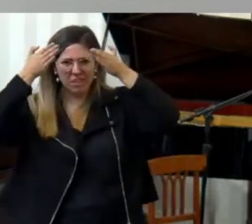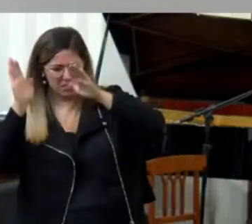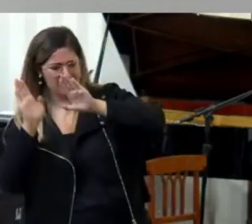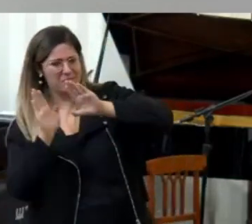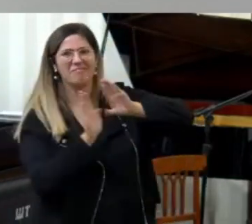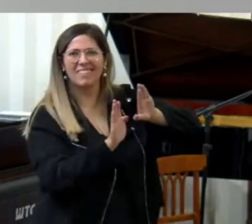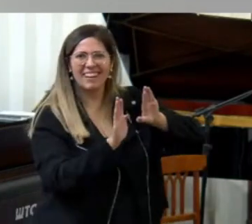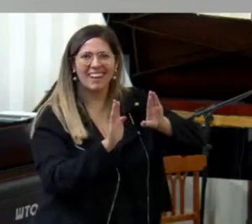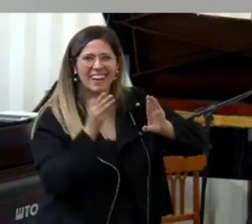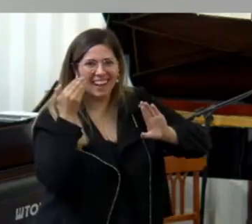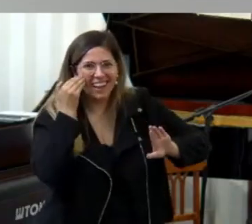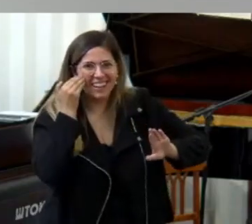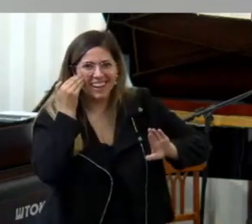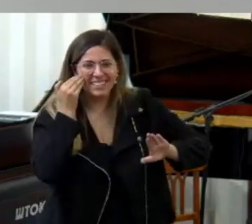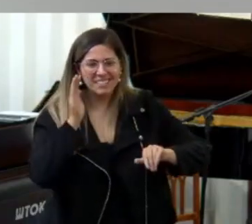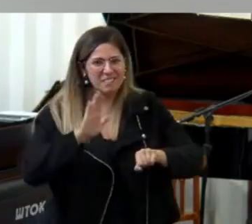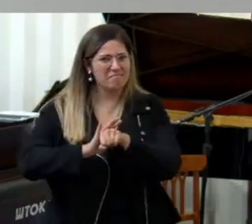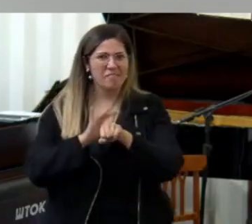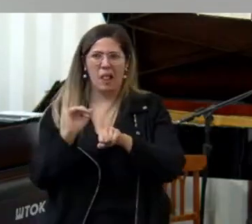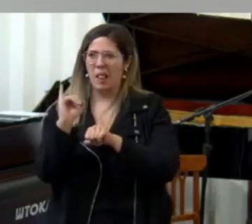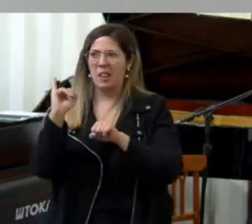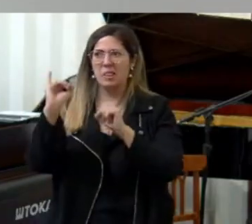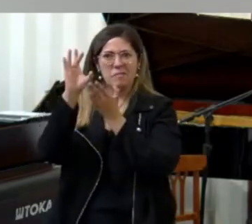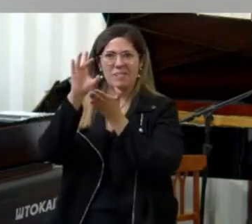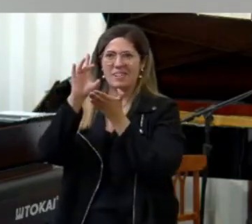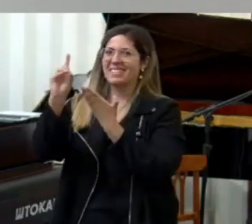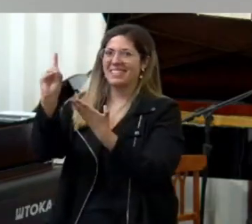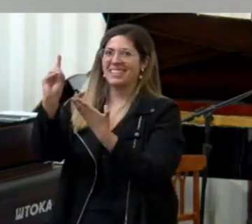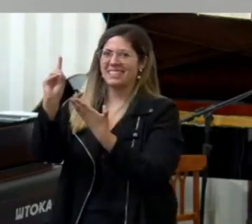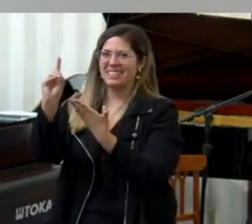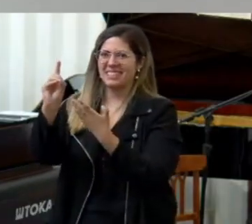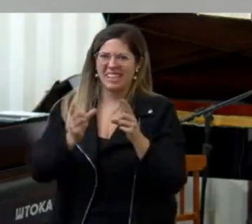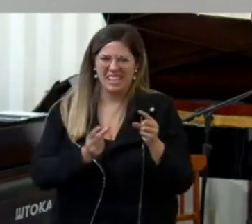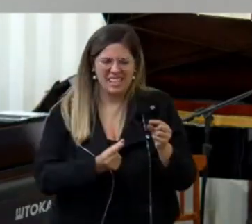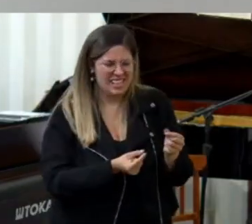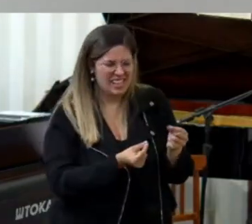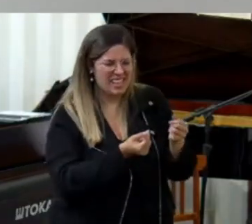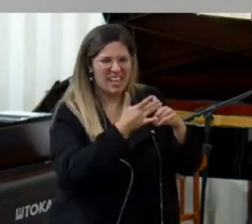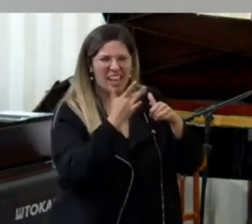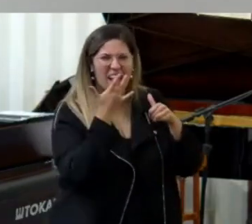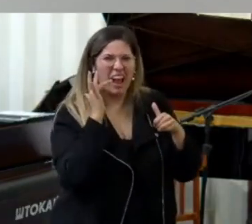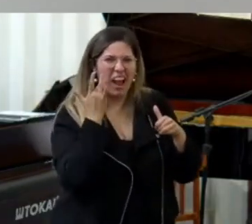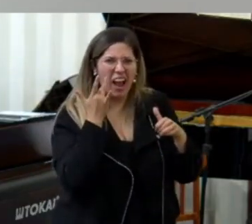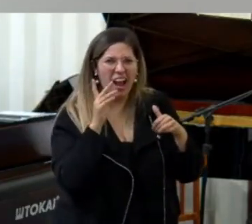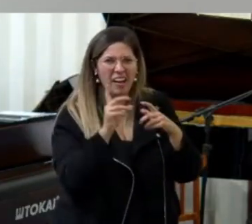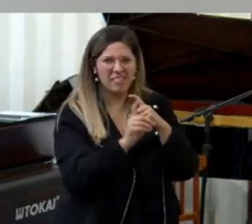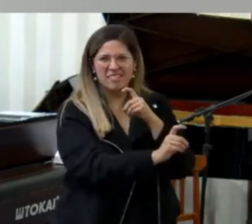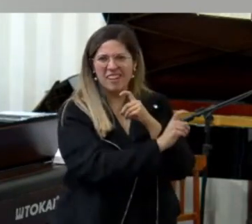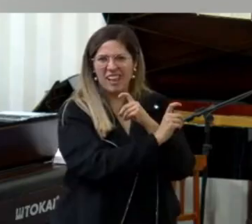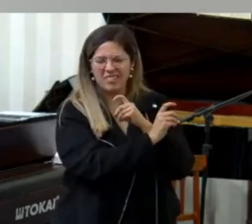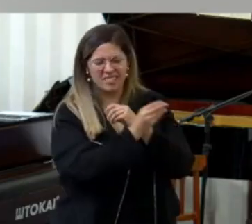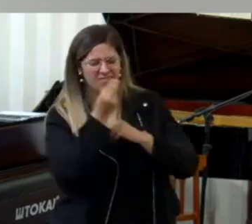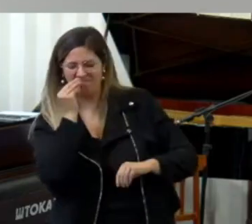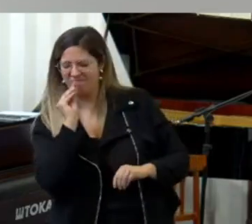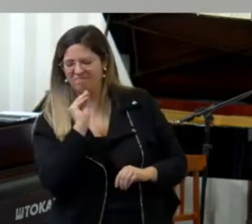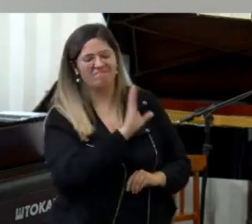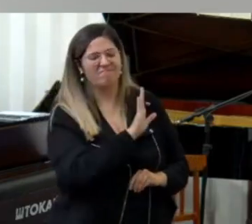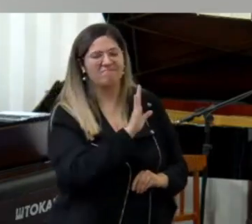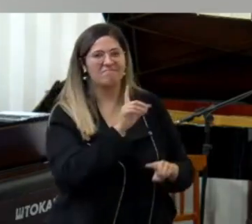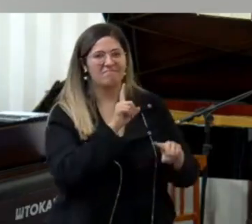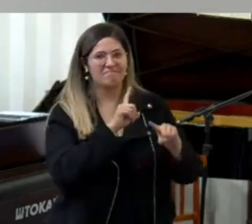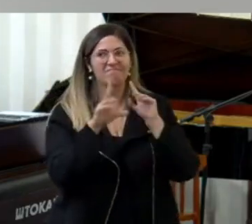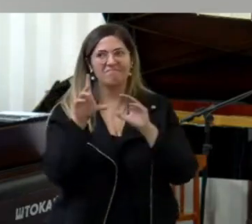uma riqueza maior do que os tesouros do Egito, porque contemplava a recompensa.